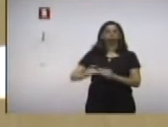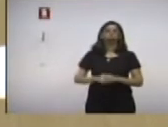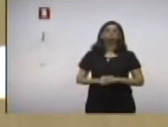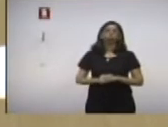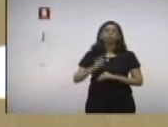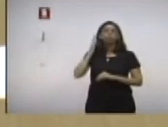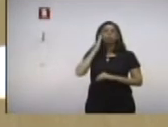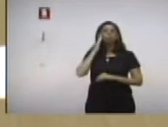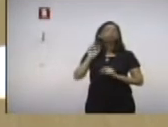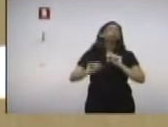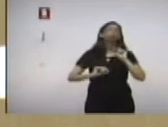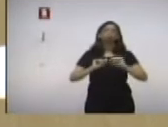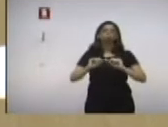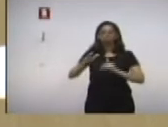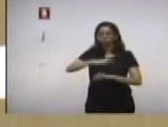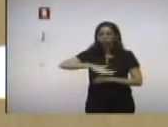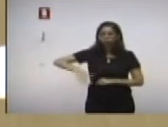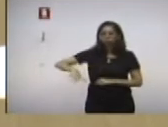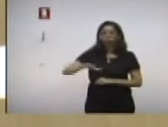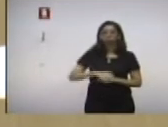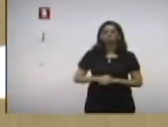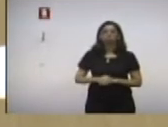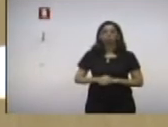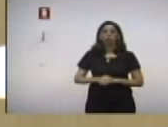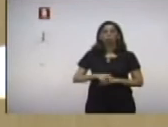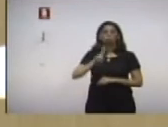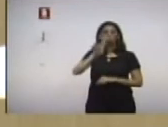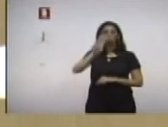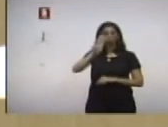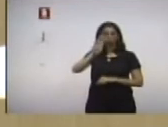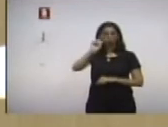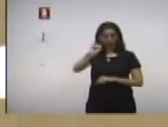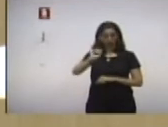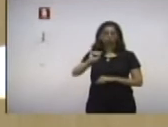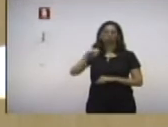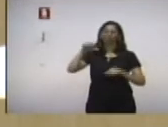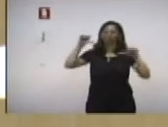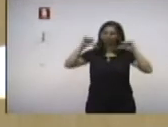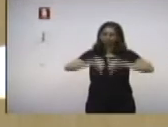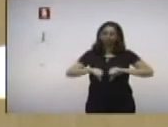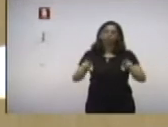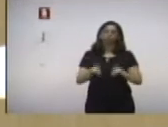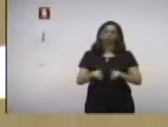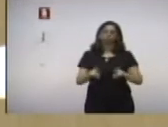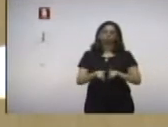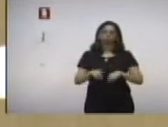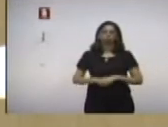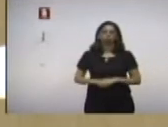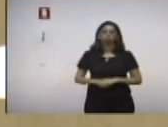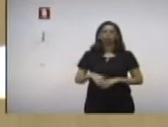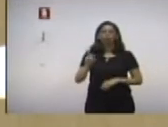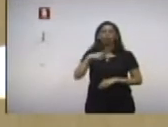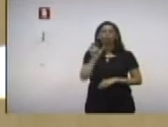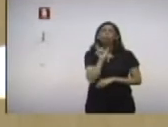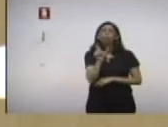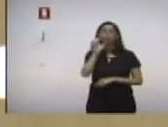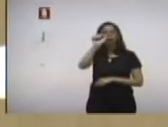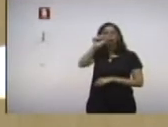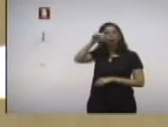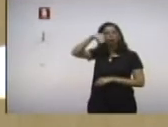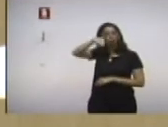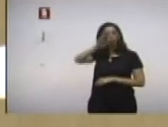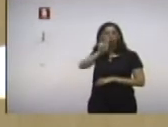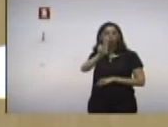nós sabemos que a rede ambulatorial está totalmente precária também nós temos aí